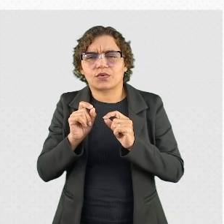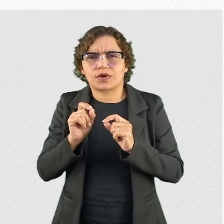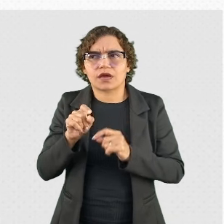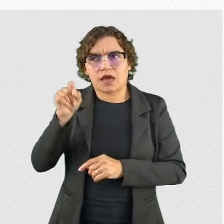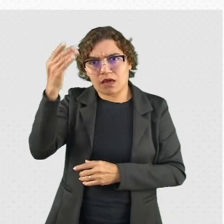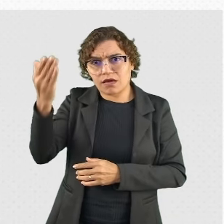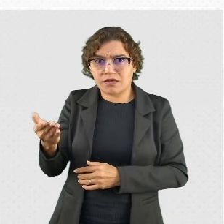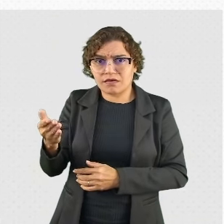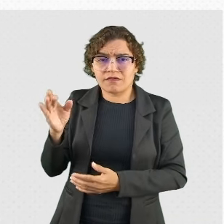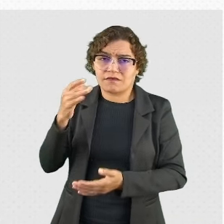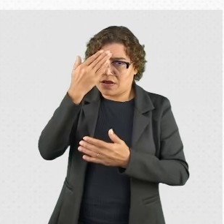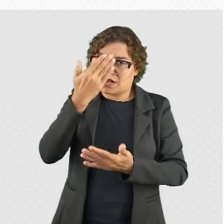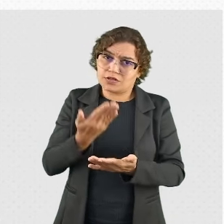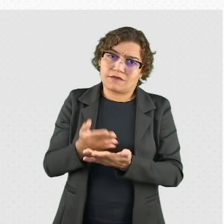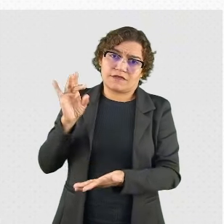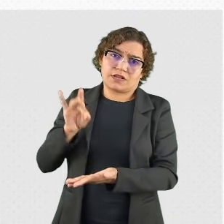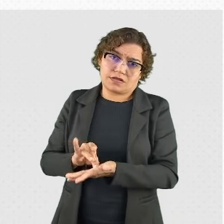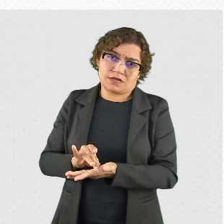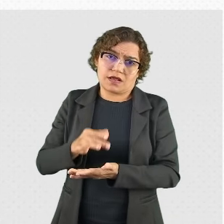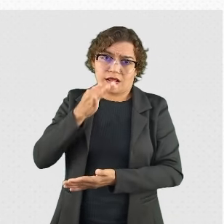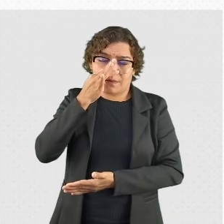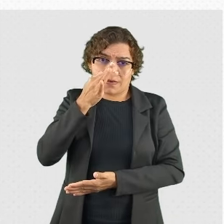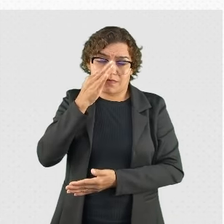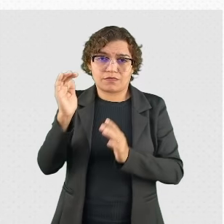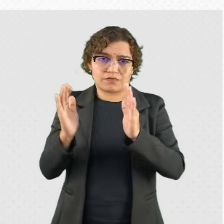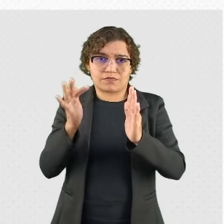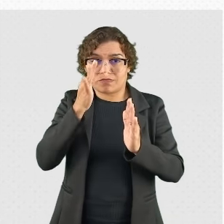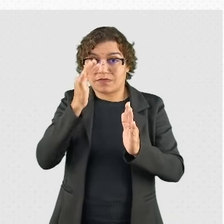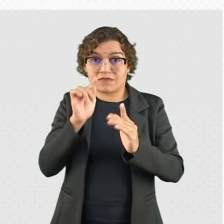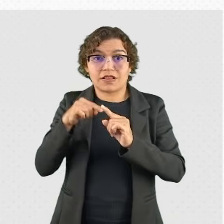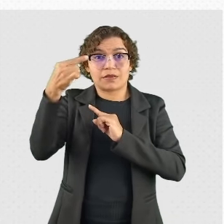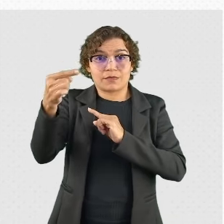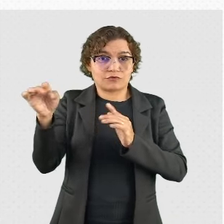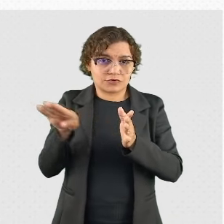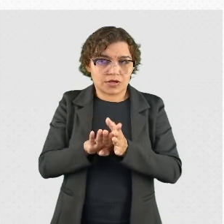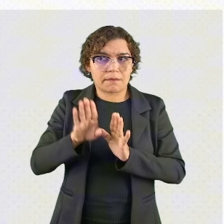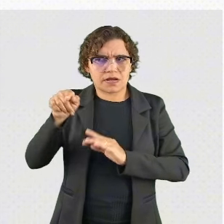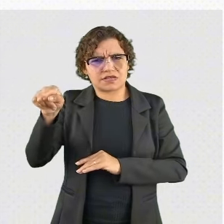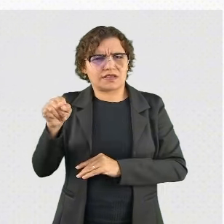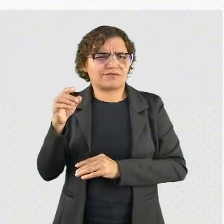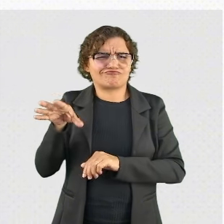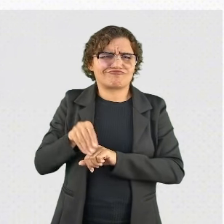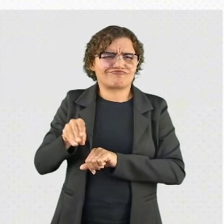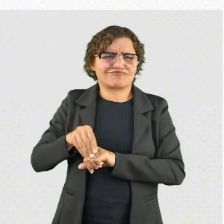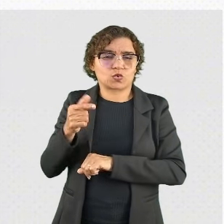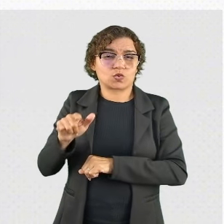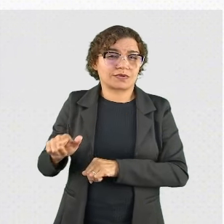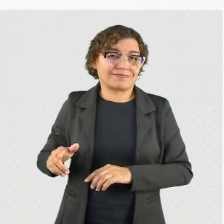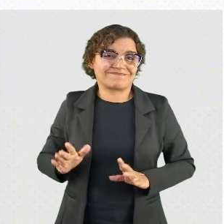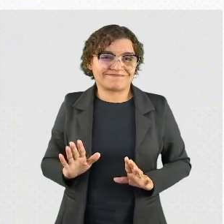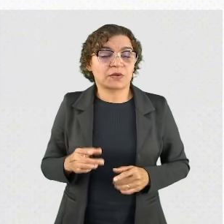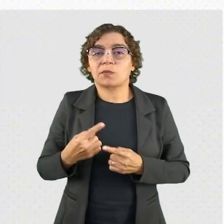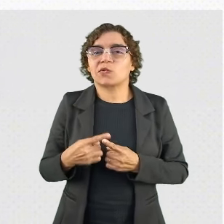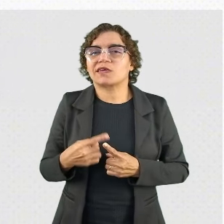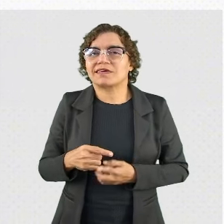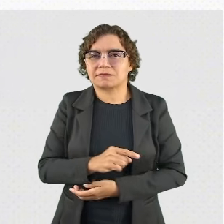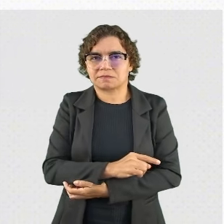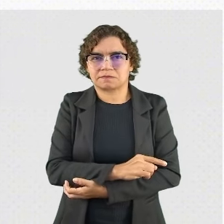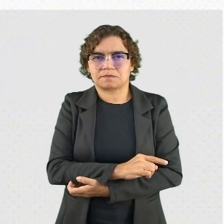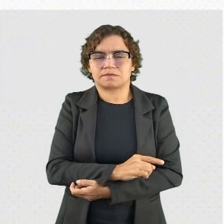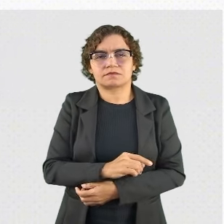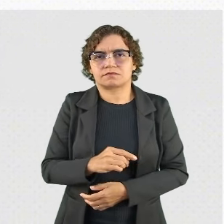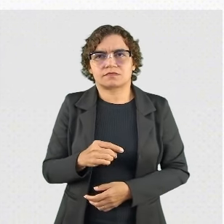crença verdadeira. A primavera vem mais tarde. Mas ele não terá conhecimento, né? Por quê?